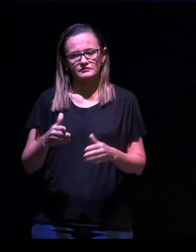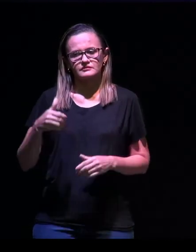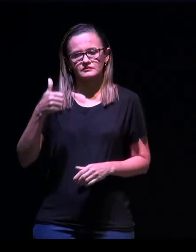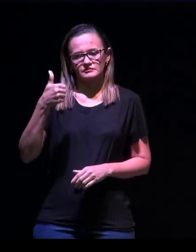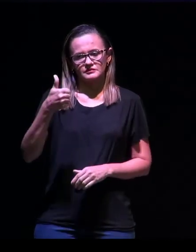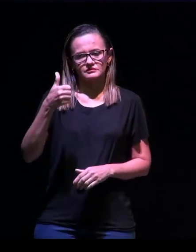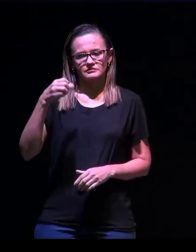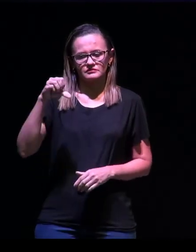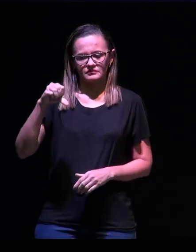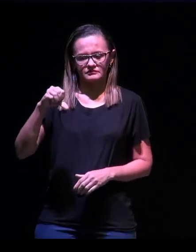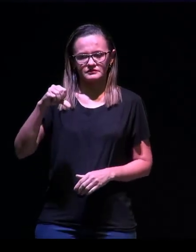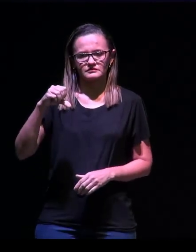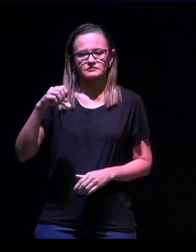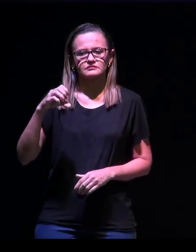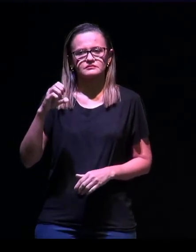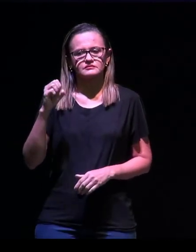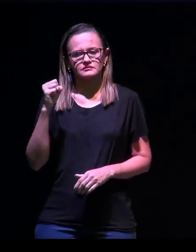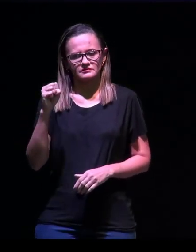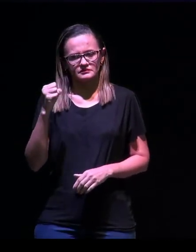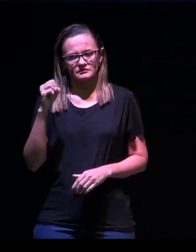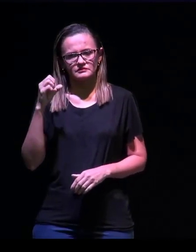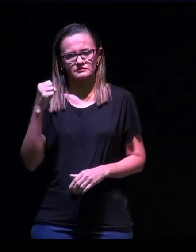se a geração for 70,